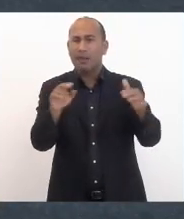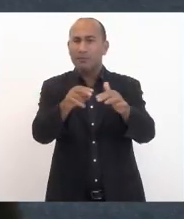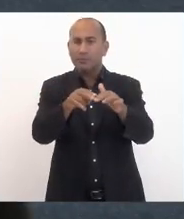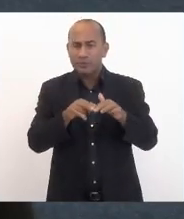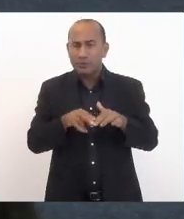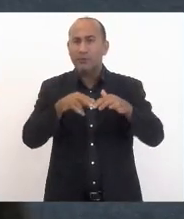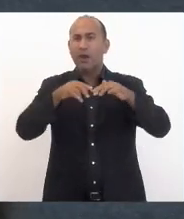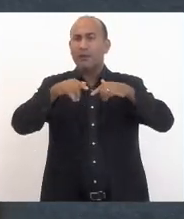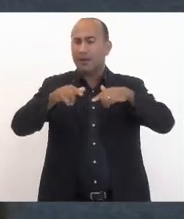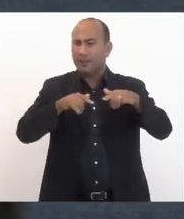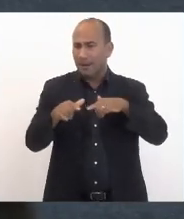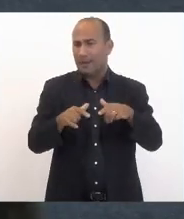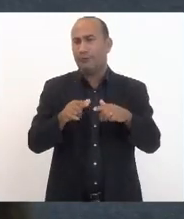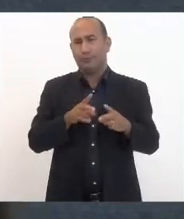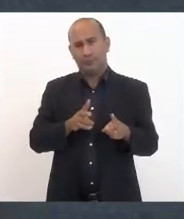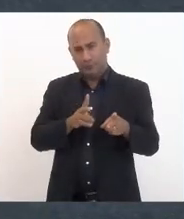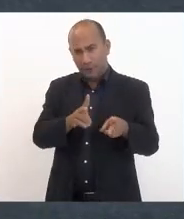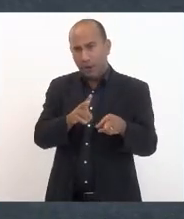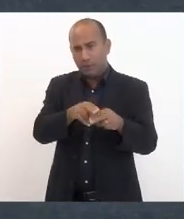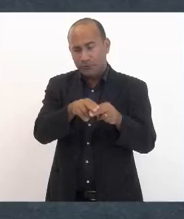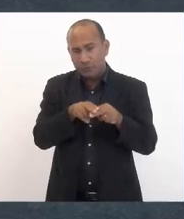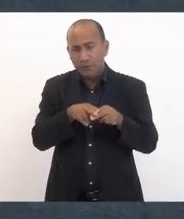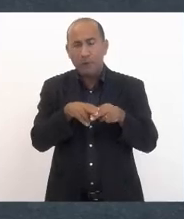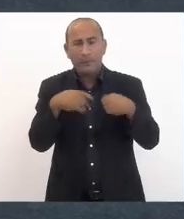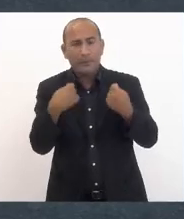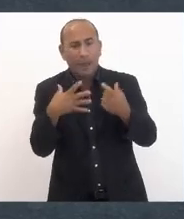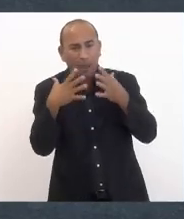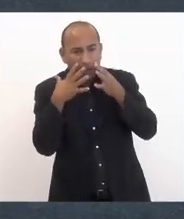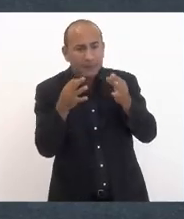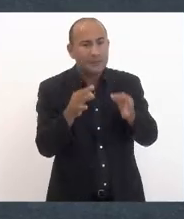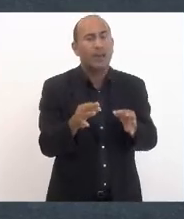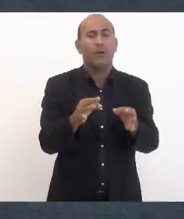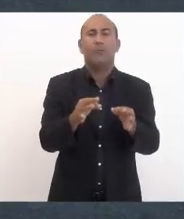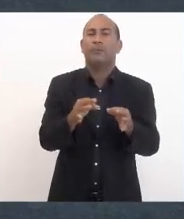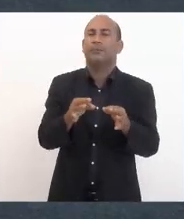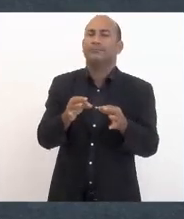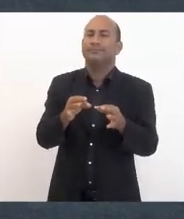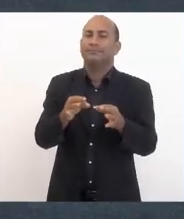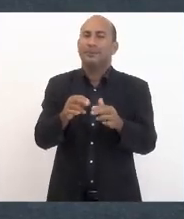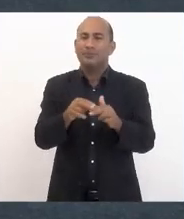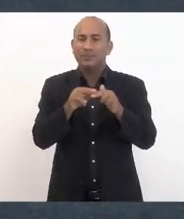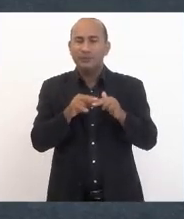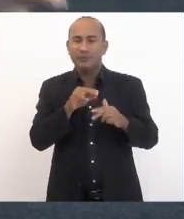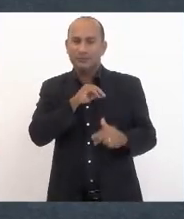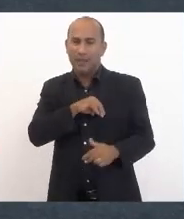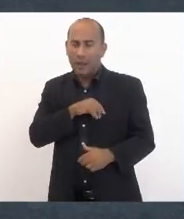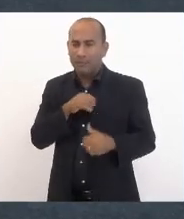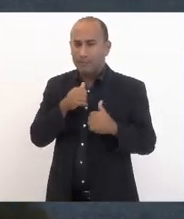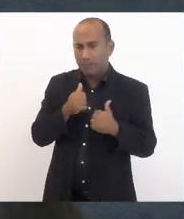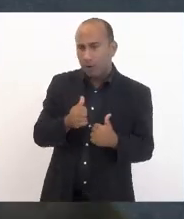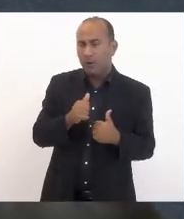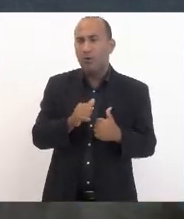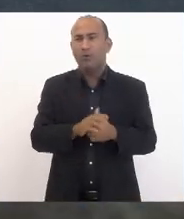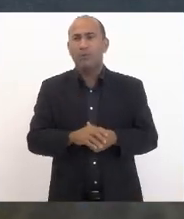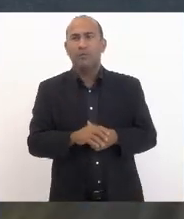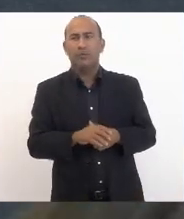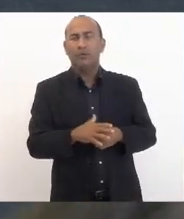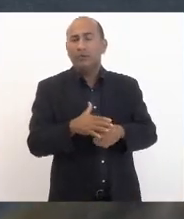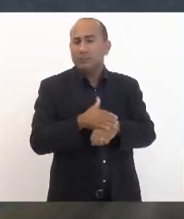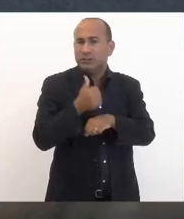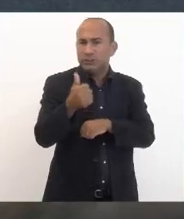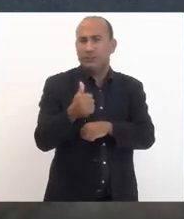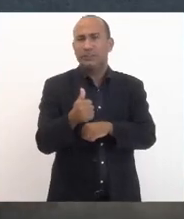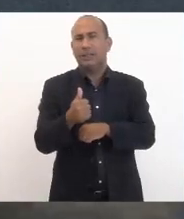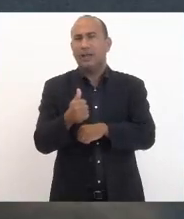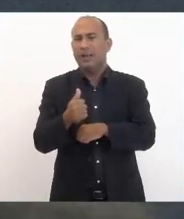seu trabalho. E para isso, é preciso que percebam uma remuneração condigna, sem depender de penduricalhos, sem depender de gratificações,